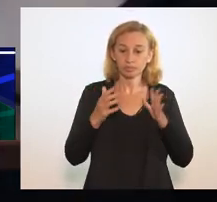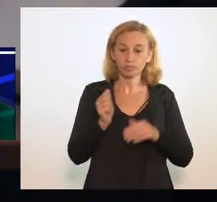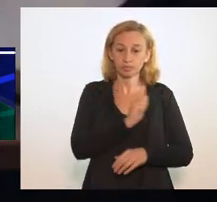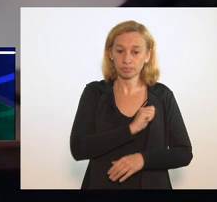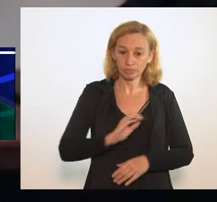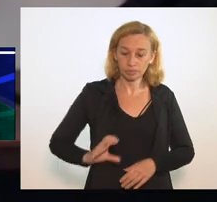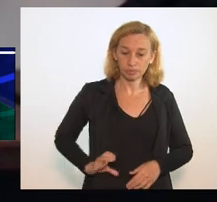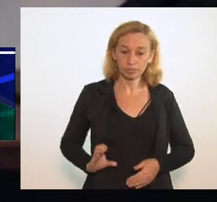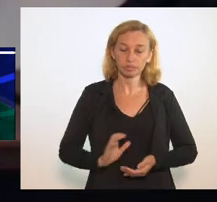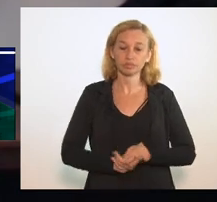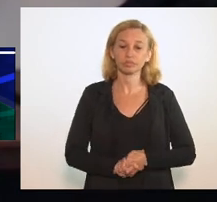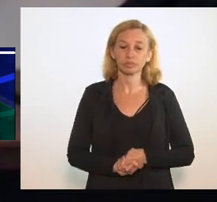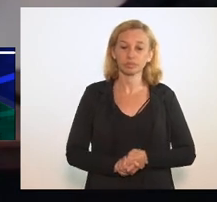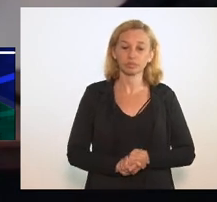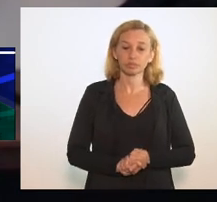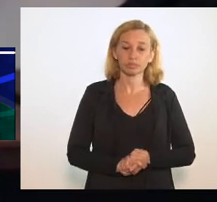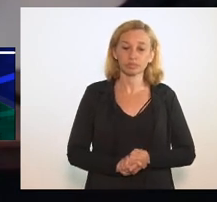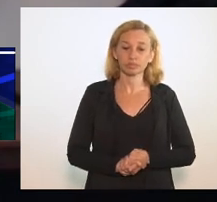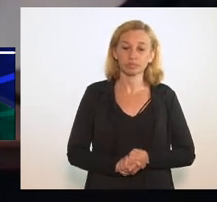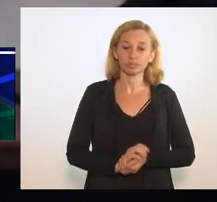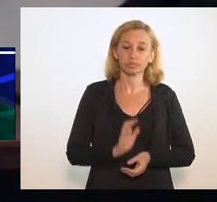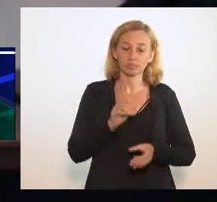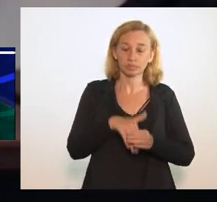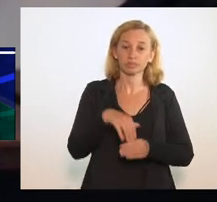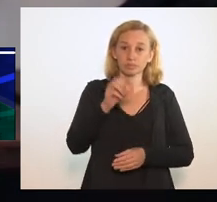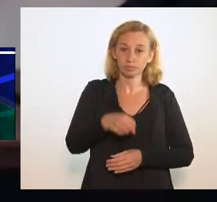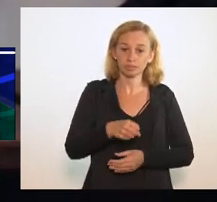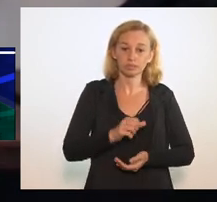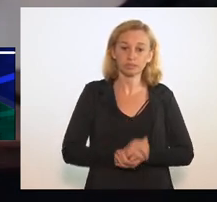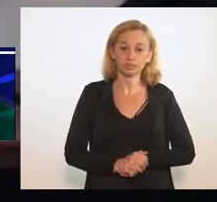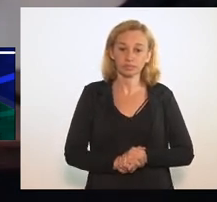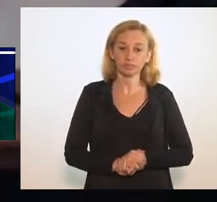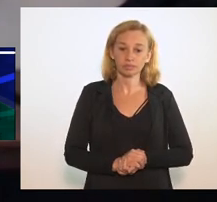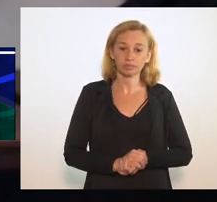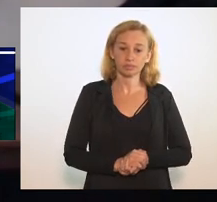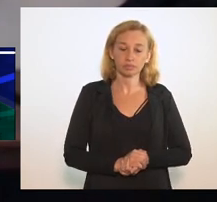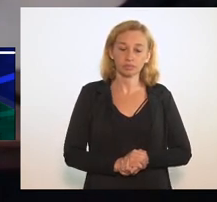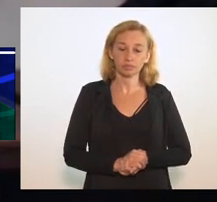Ciliano. E, assim, vou votar favorável. Se tiver